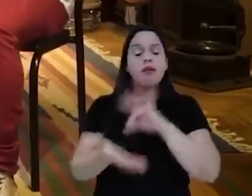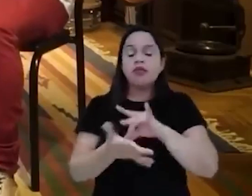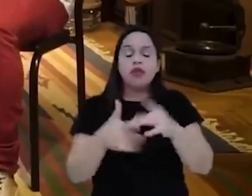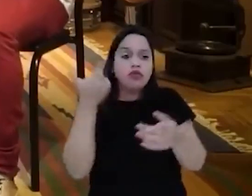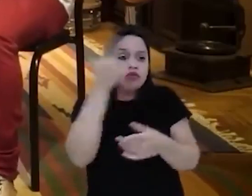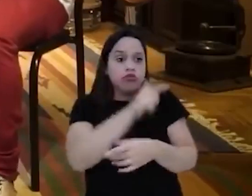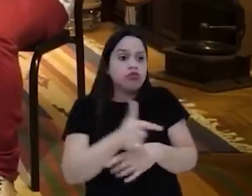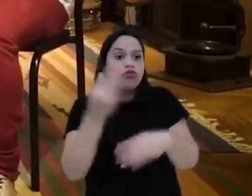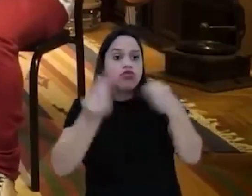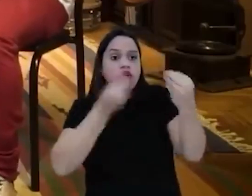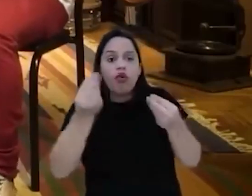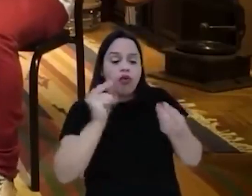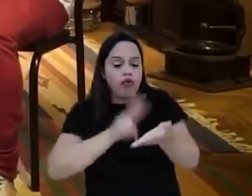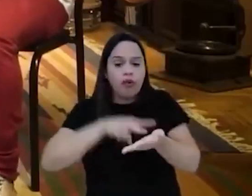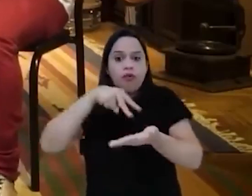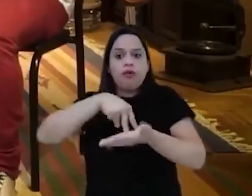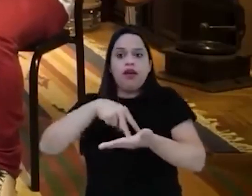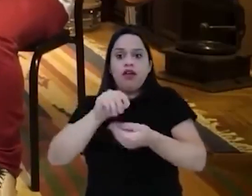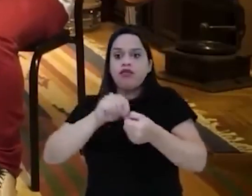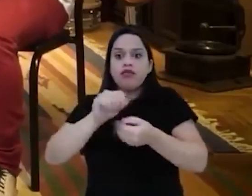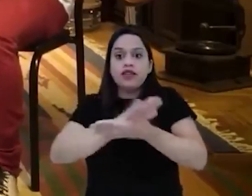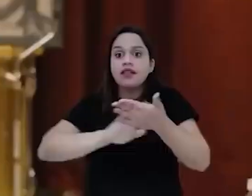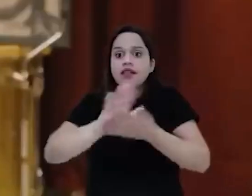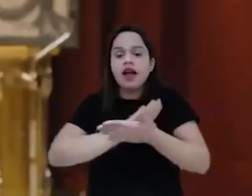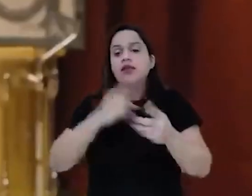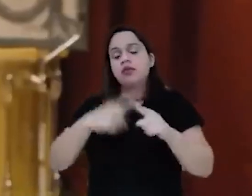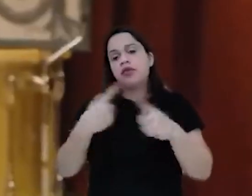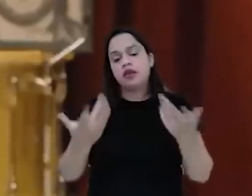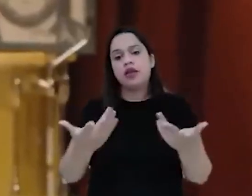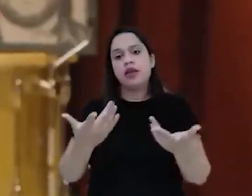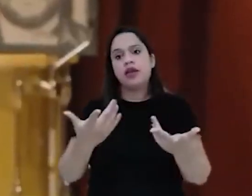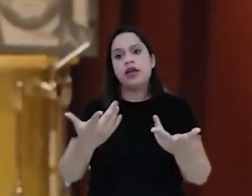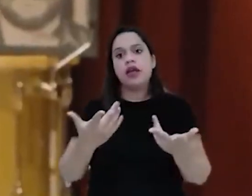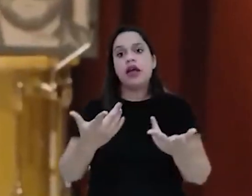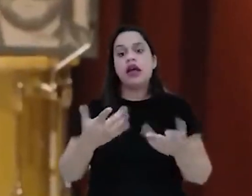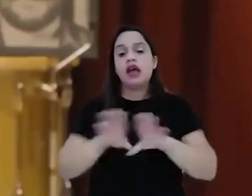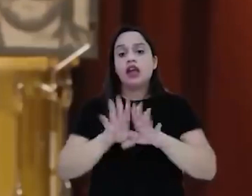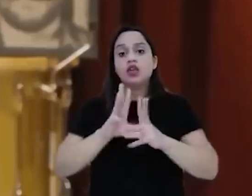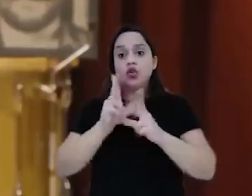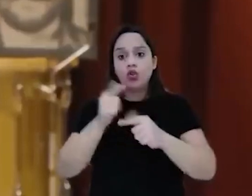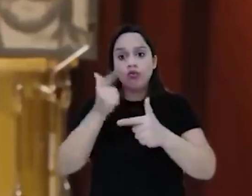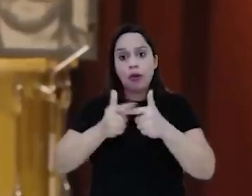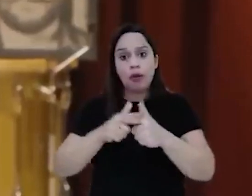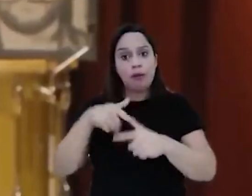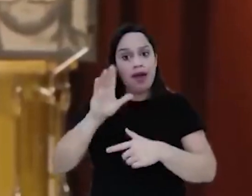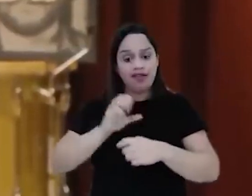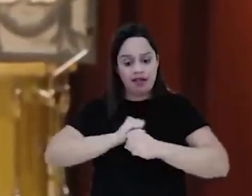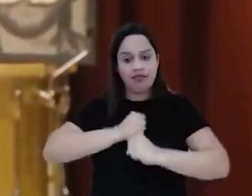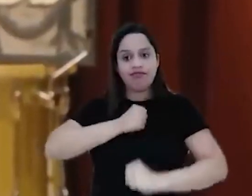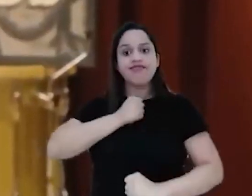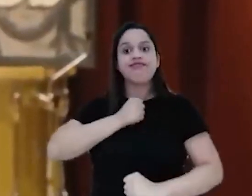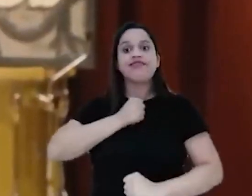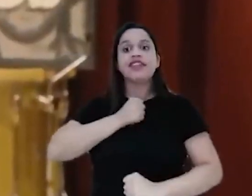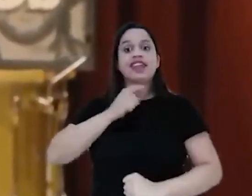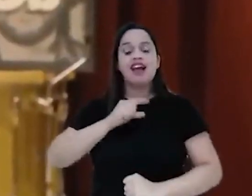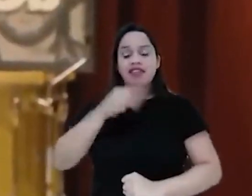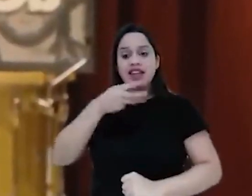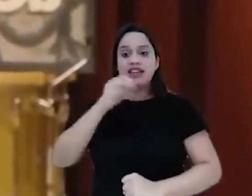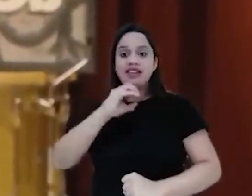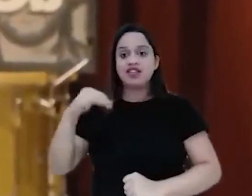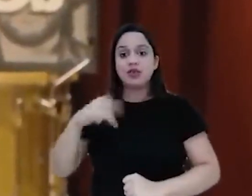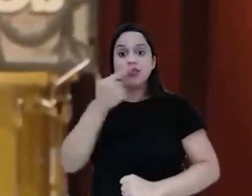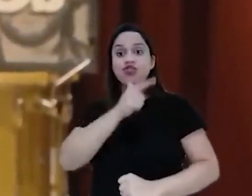exatamente eu não tinha não consegui me levantar não fazer nada né tanto que a minha visão mas ela que eu tive foi na cervical tava três centímetros da